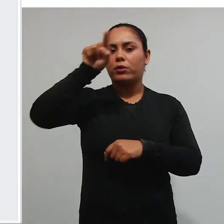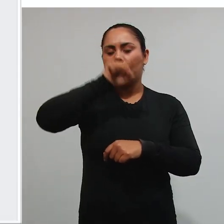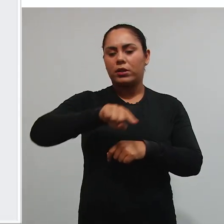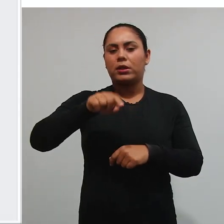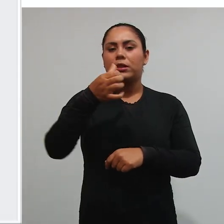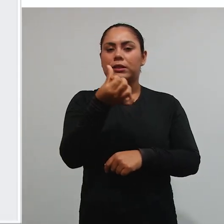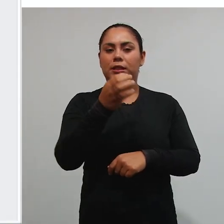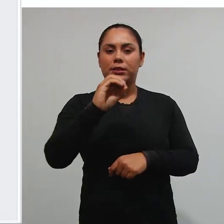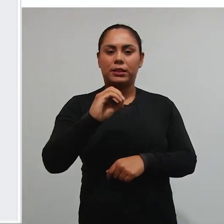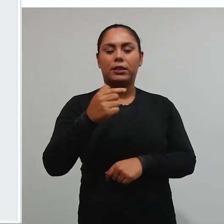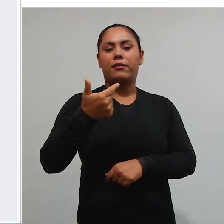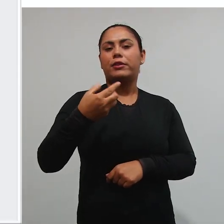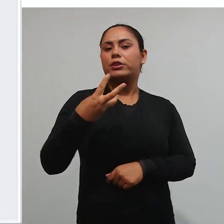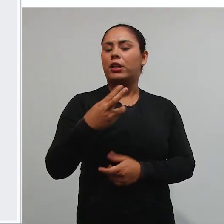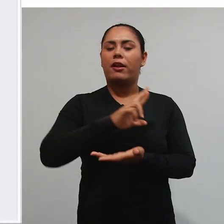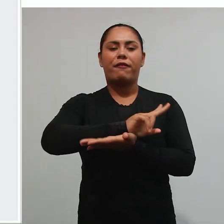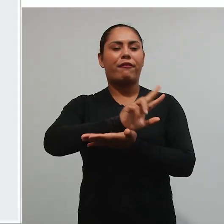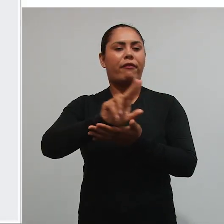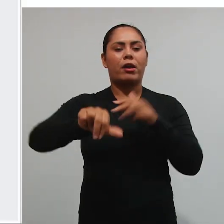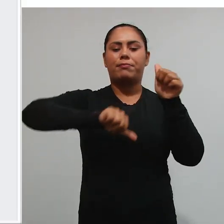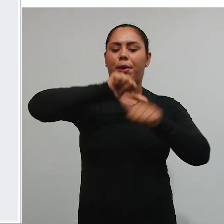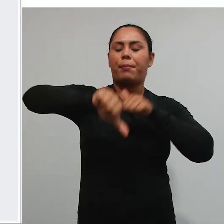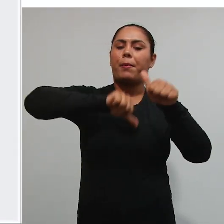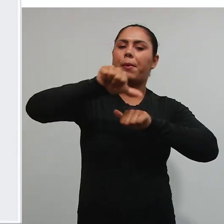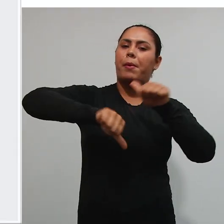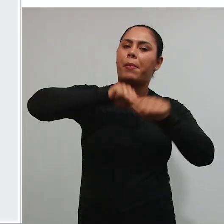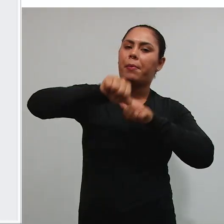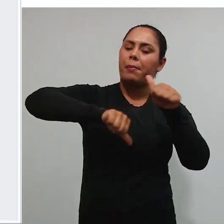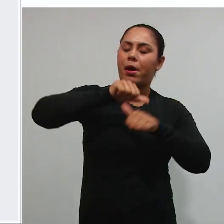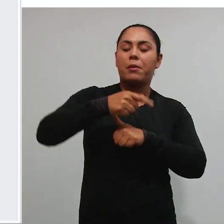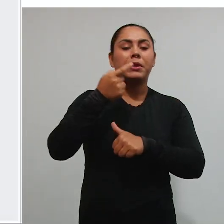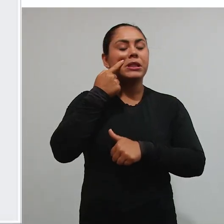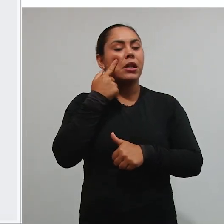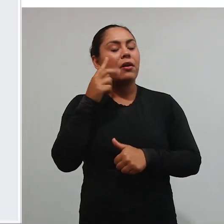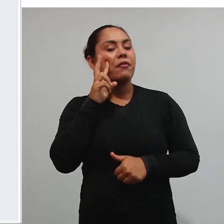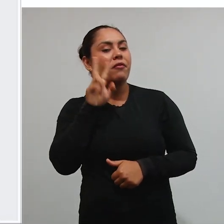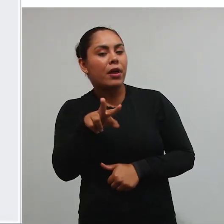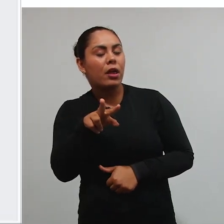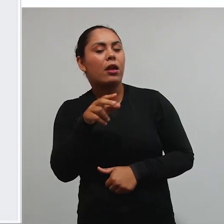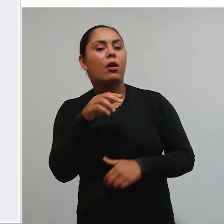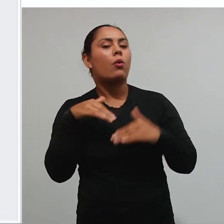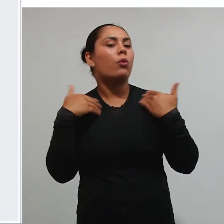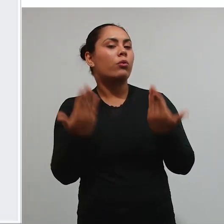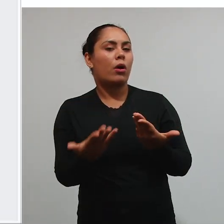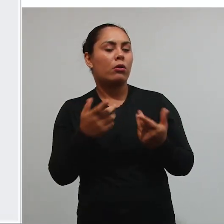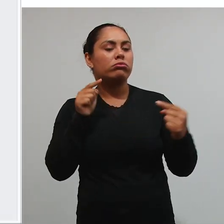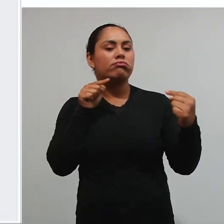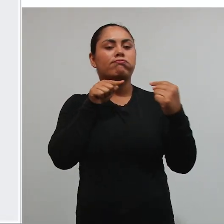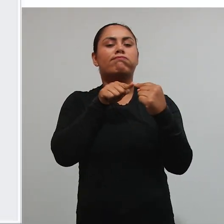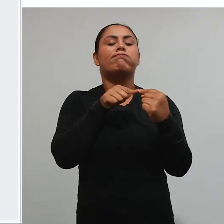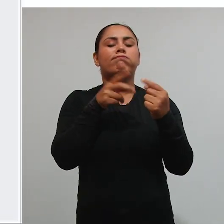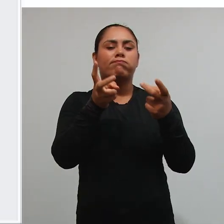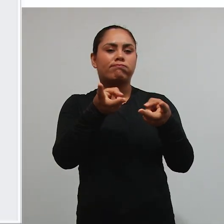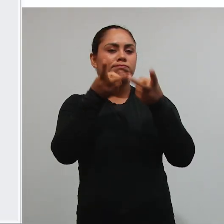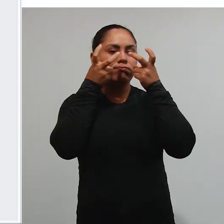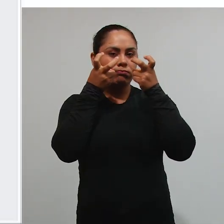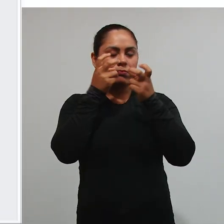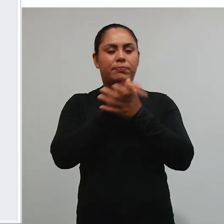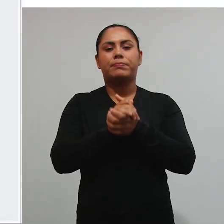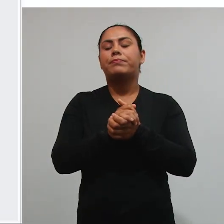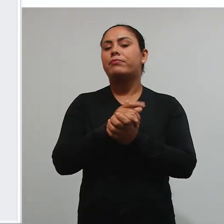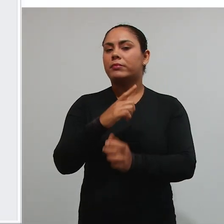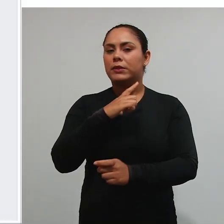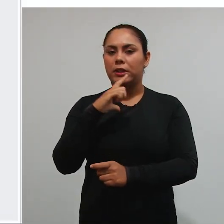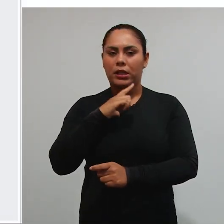a 6023, ela teve várias alterações, tá? Então, você tem que verificar aqui qual que é a que você vai observar, tá?